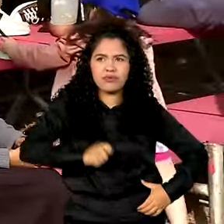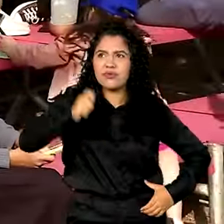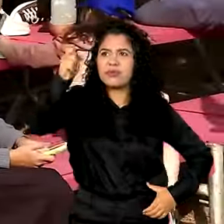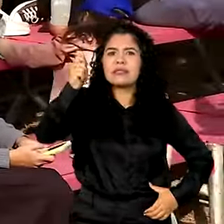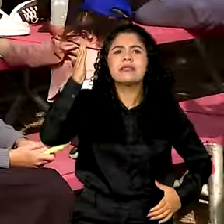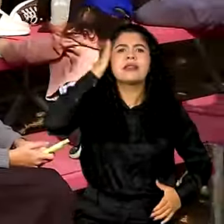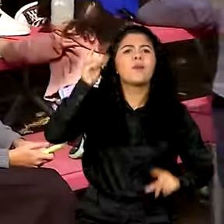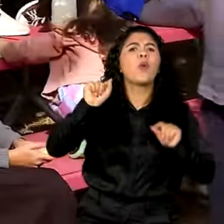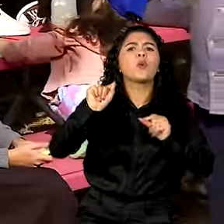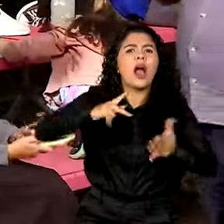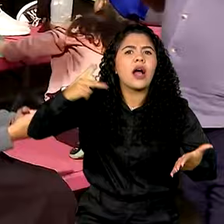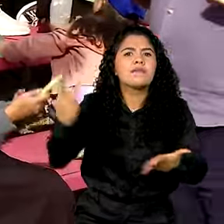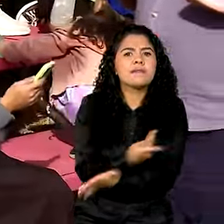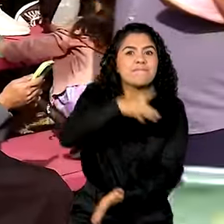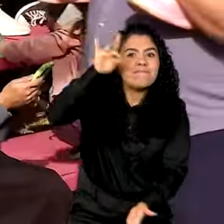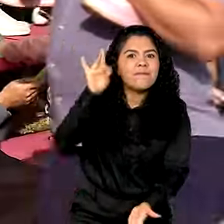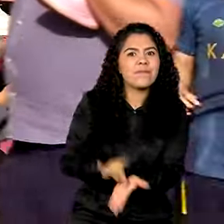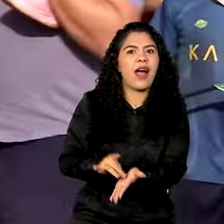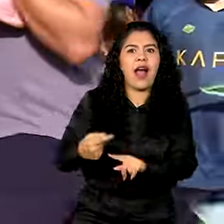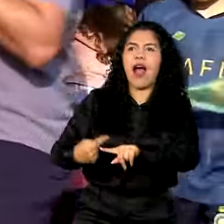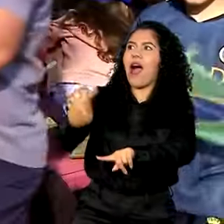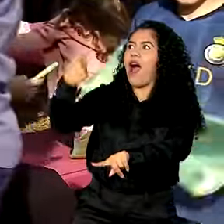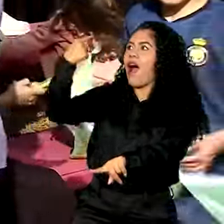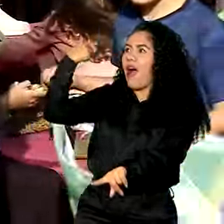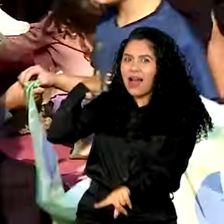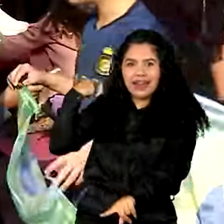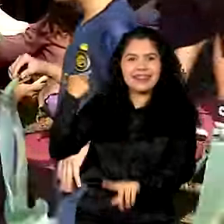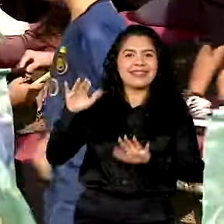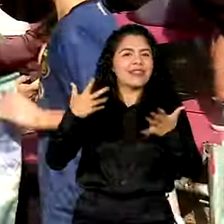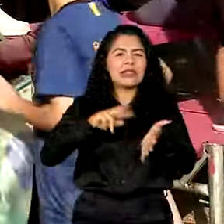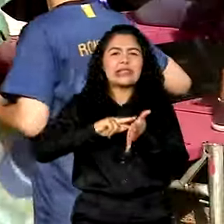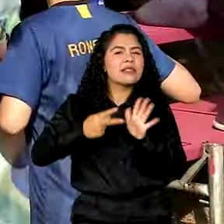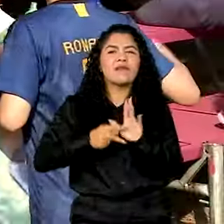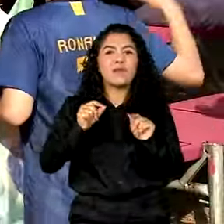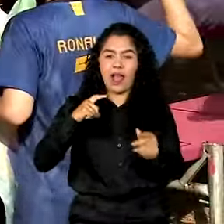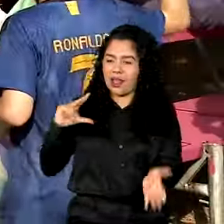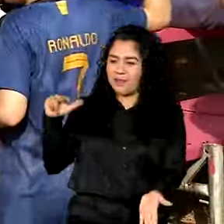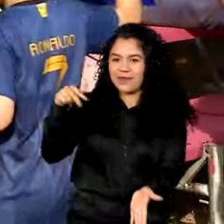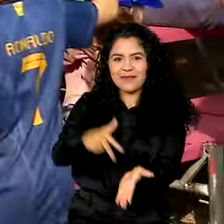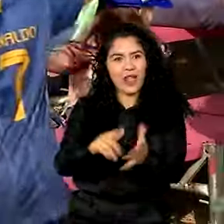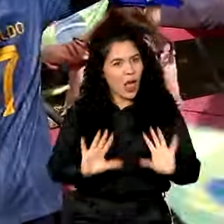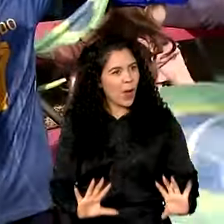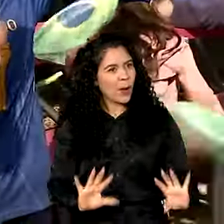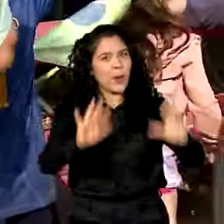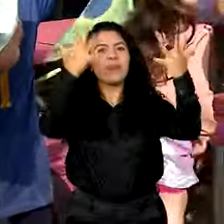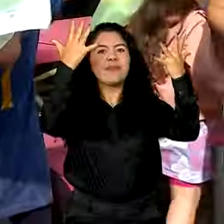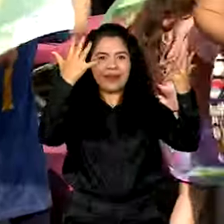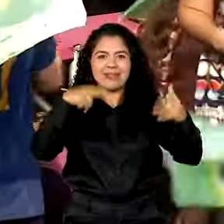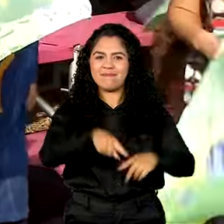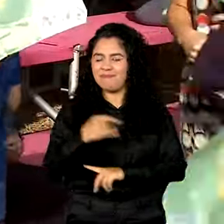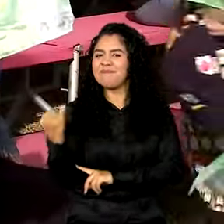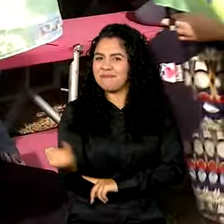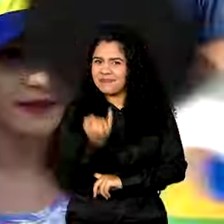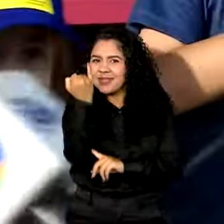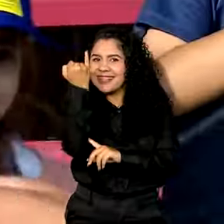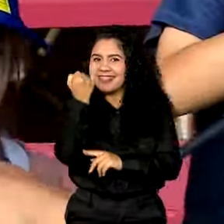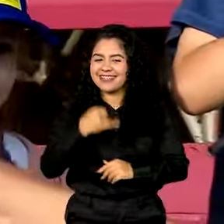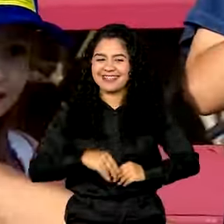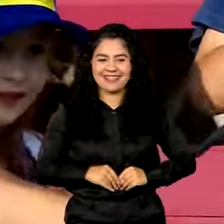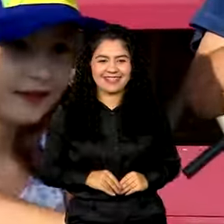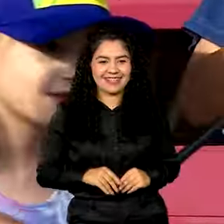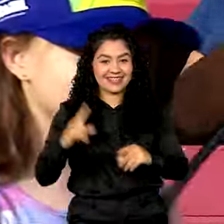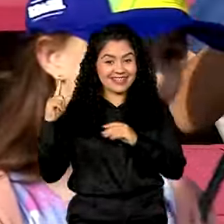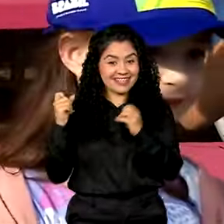de onde realmente vem a história. Então, vir para cá é como se a gente comemorasse a nossa independência. Então, eu acho super importante todo ano vir. Eu